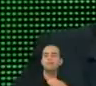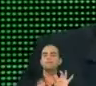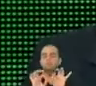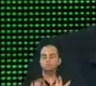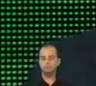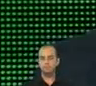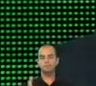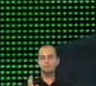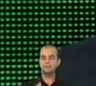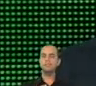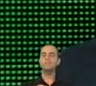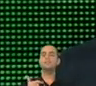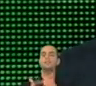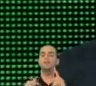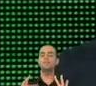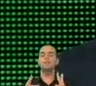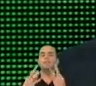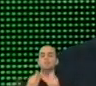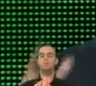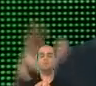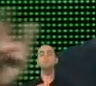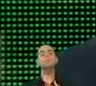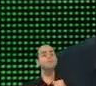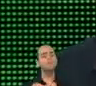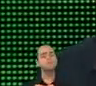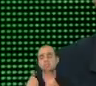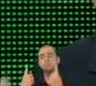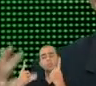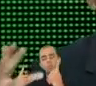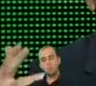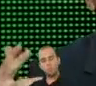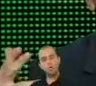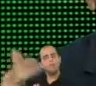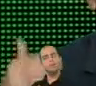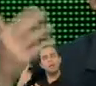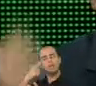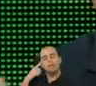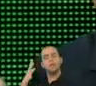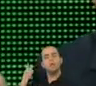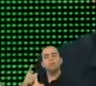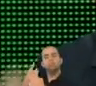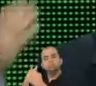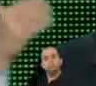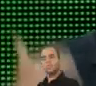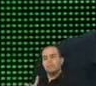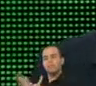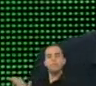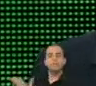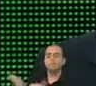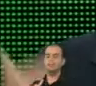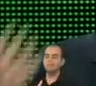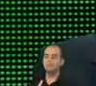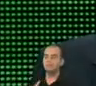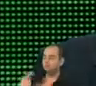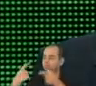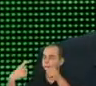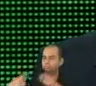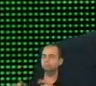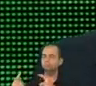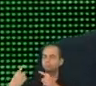um setor econômico determinado, sempre trabalhei para todos, tratando inclusive a oposição como adversária e não